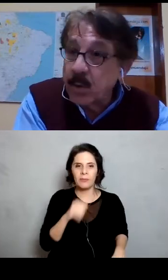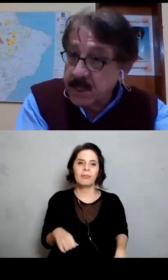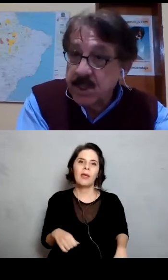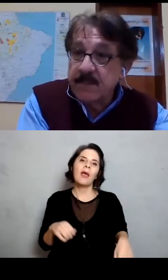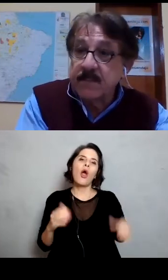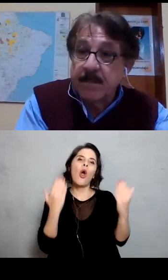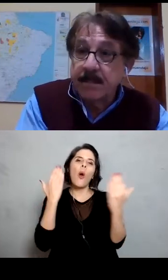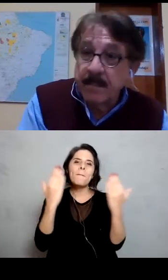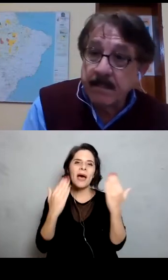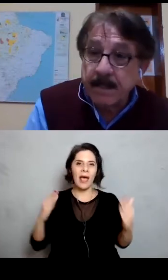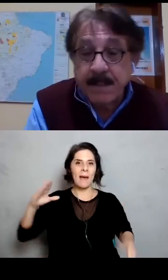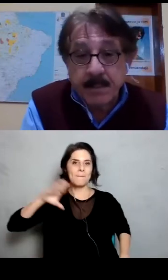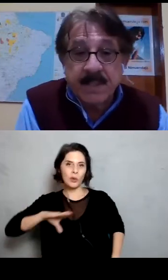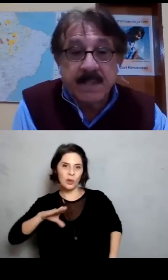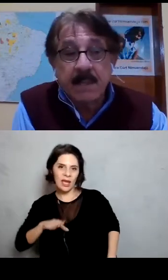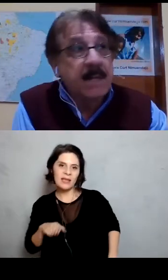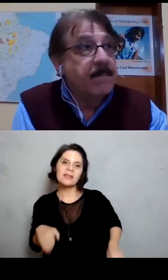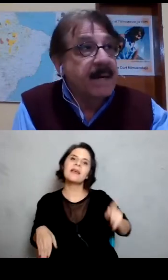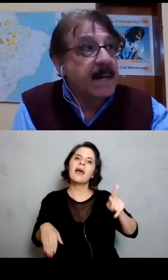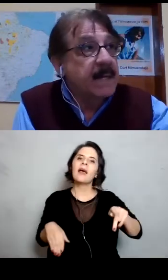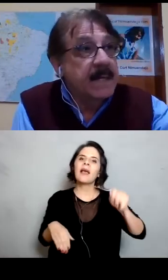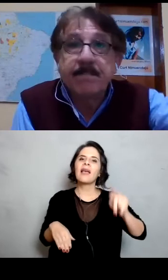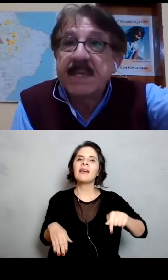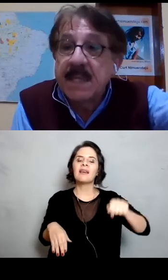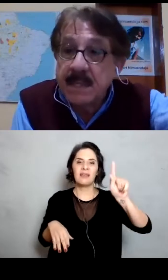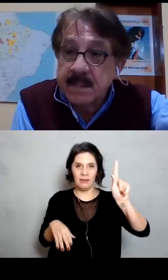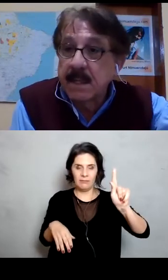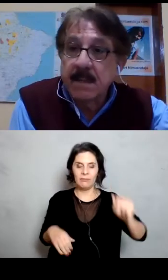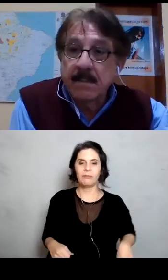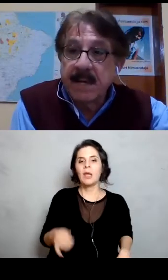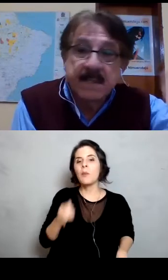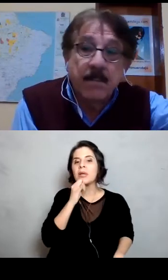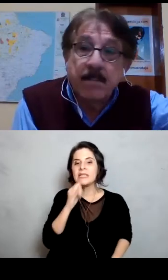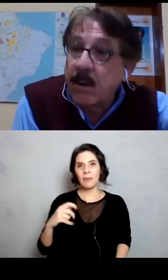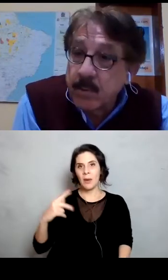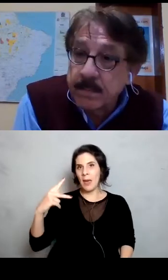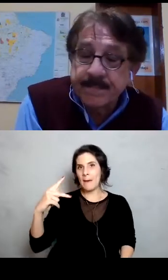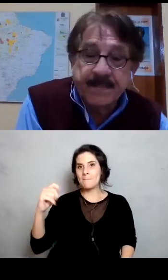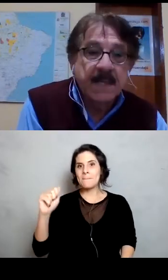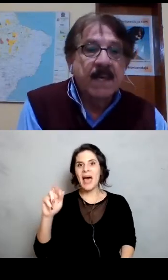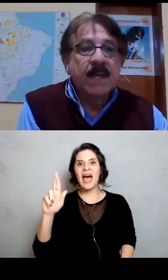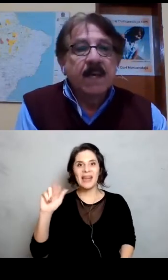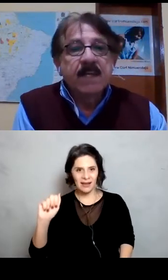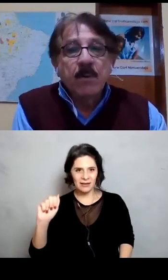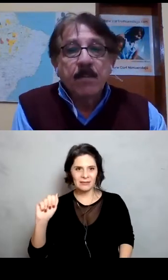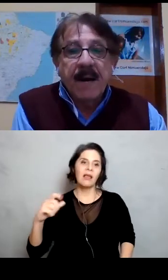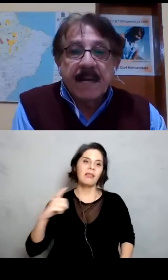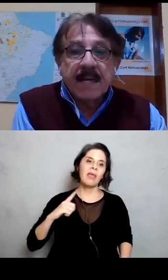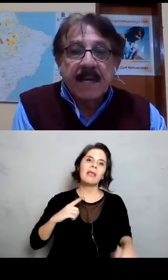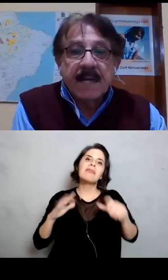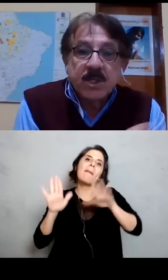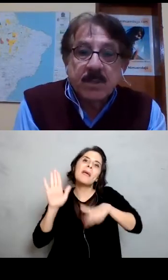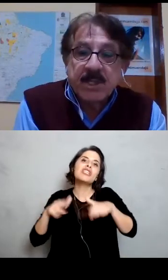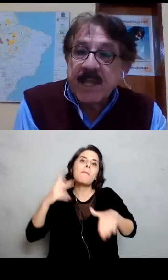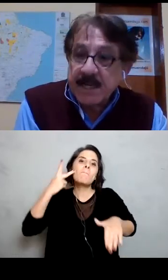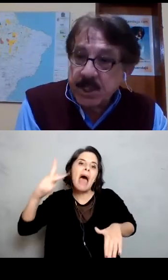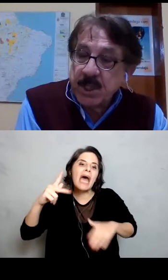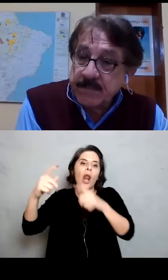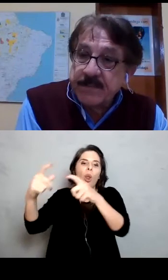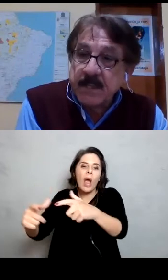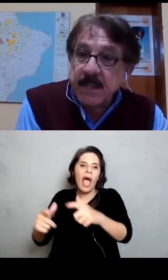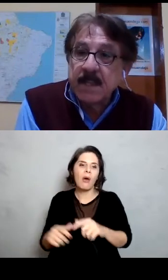para locativo, uma preposição, né? Para Campinas, para São Paulo. Tem um para que é o que a gente chama